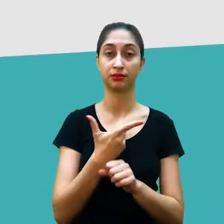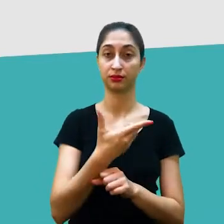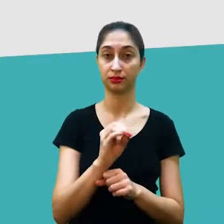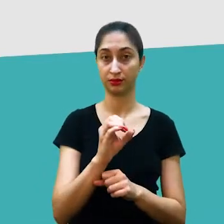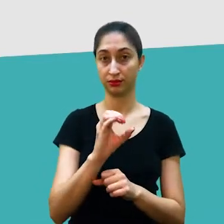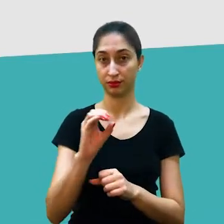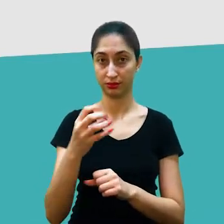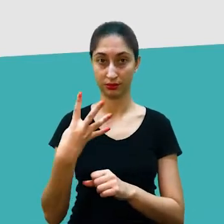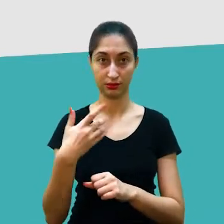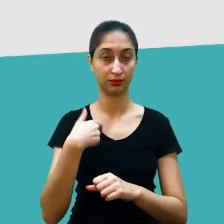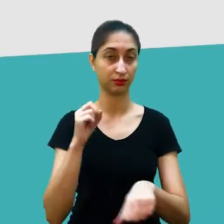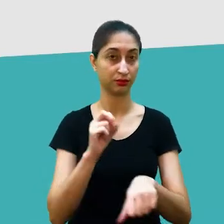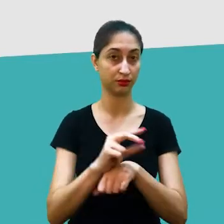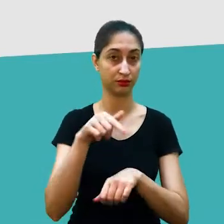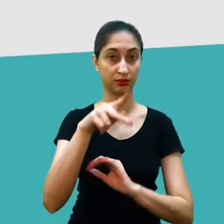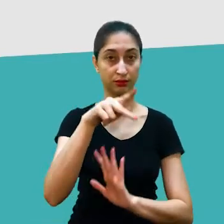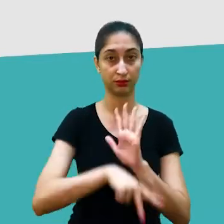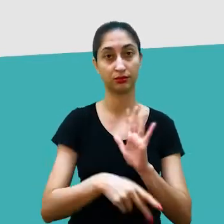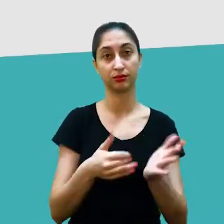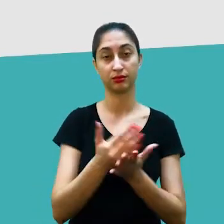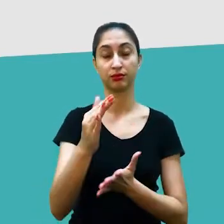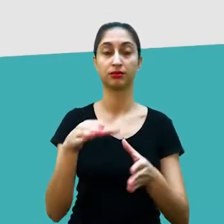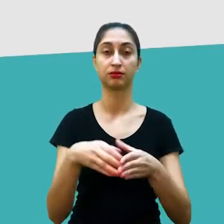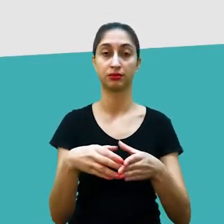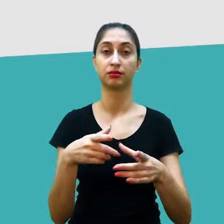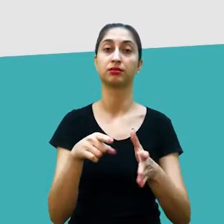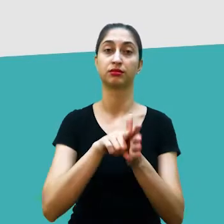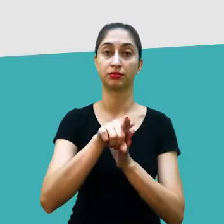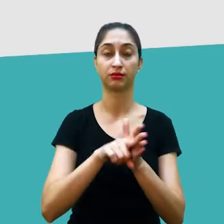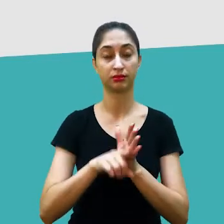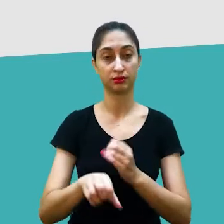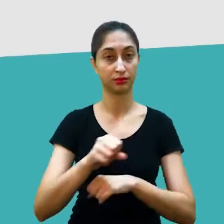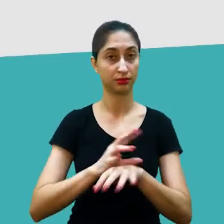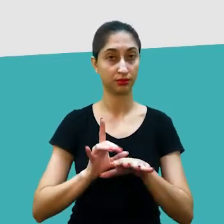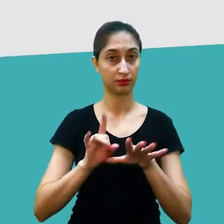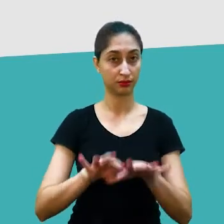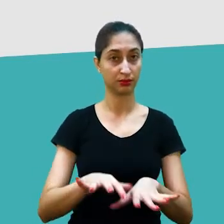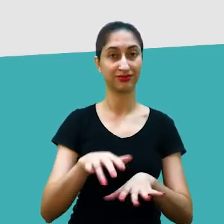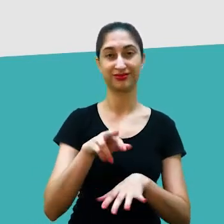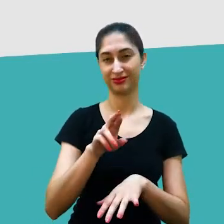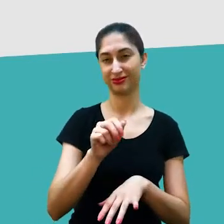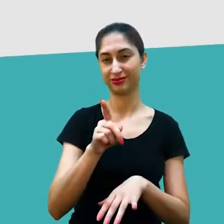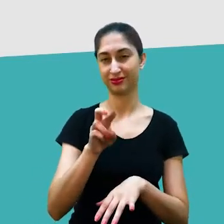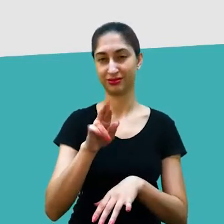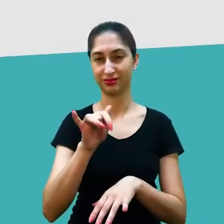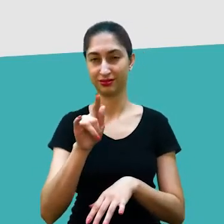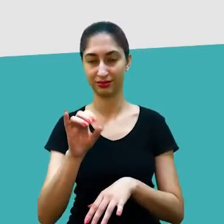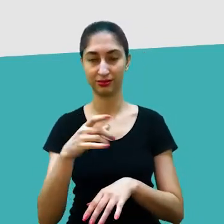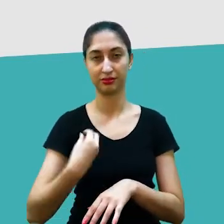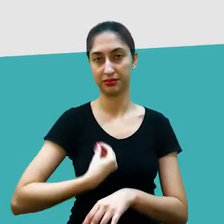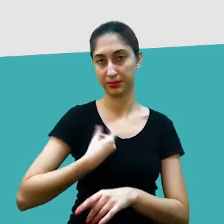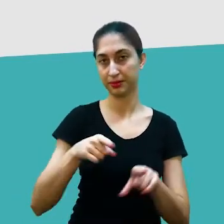projeto, para instituir o núcleo de pesquisa e de design, da qual o Rodrigo faz parte, junto com mais